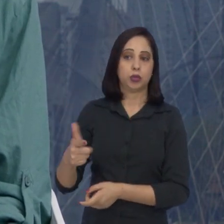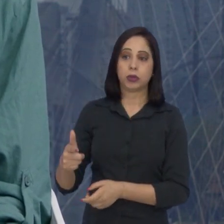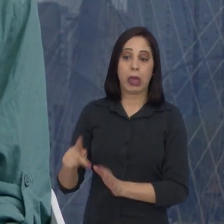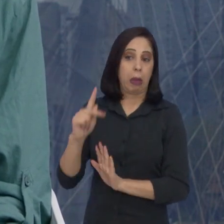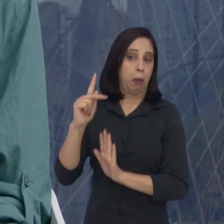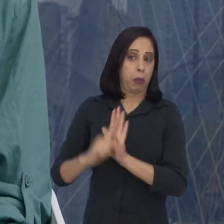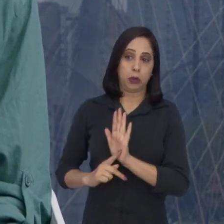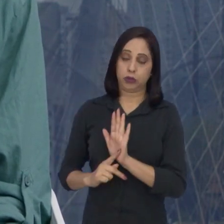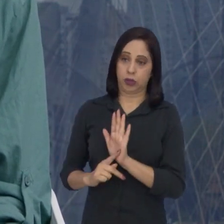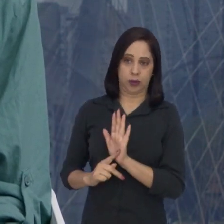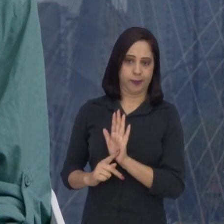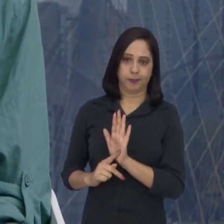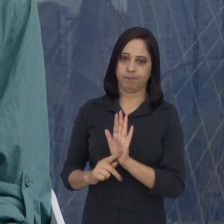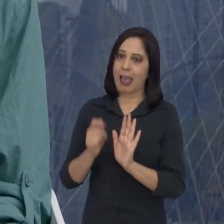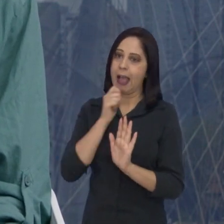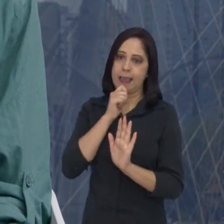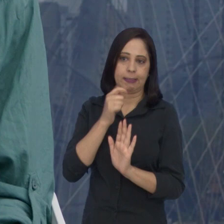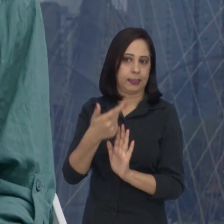regularização fundiária,